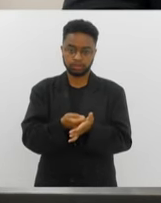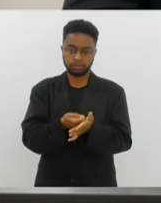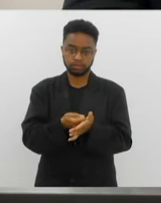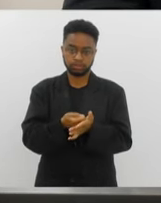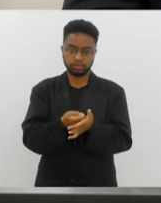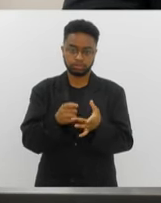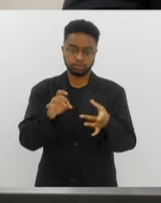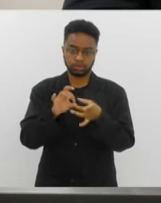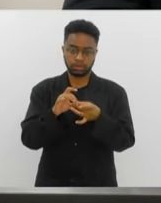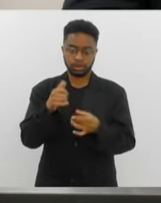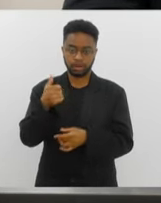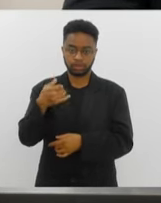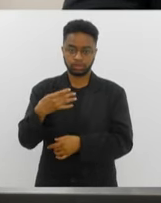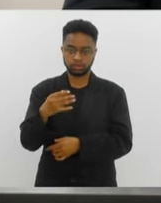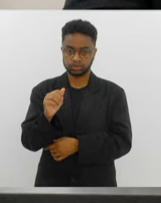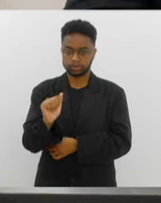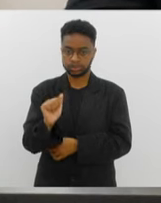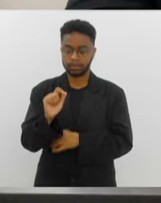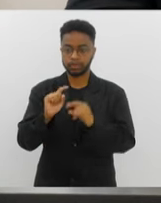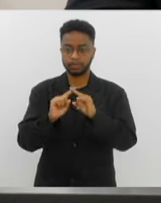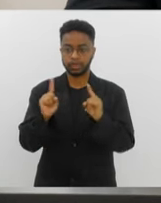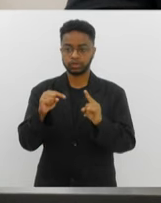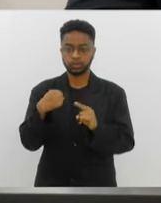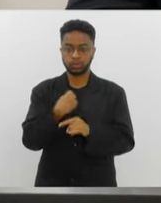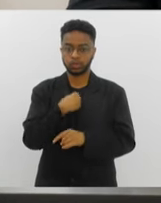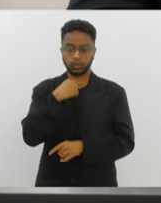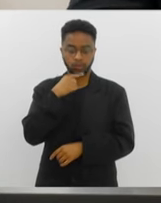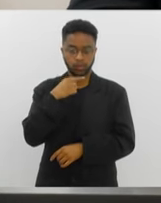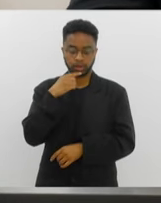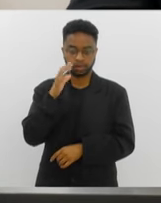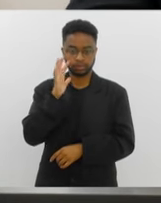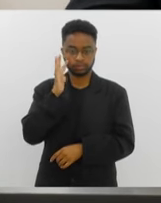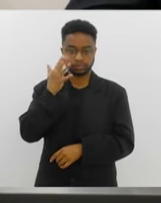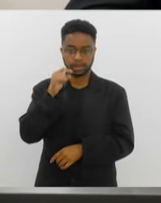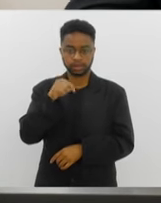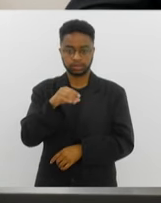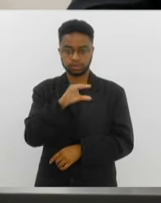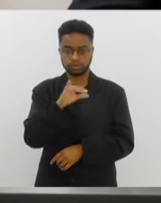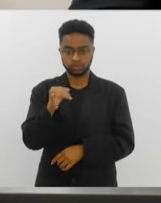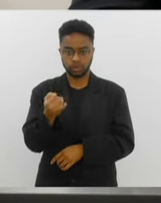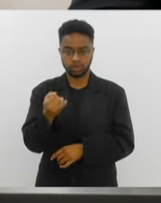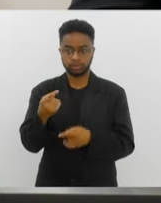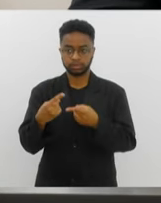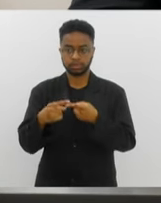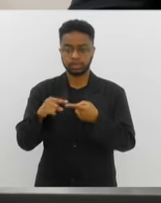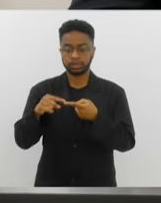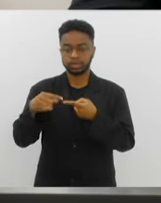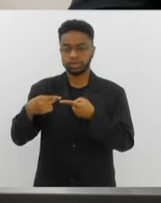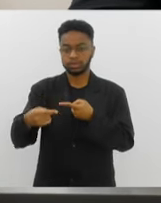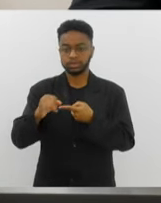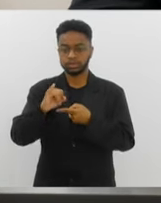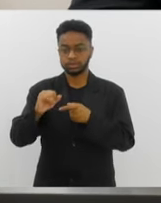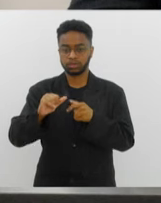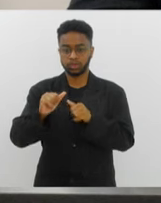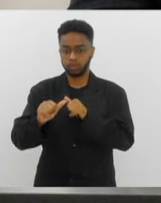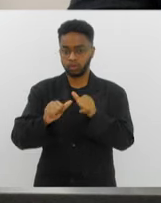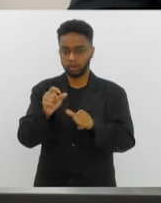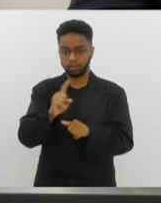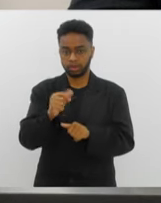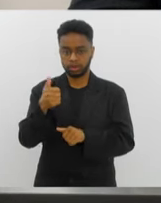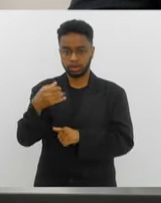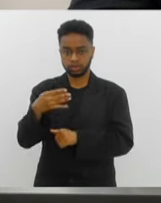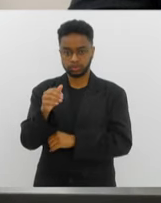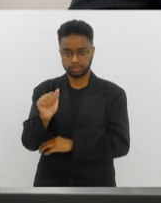14A. Mas a gente não pacifica uma matéria no âmbito da CCJ que, futuramente, quando não mudar, enquanto não mudar o